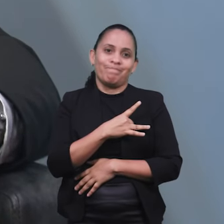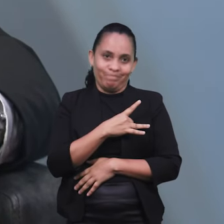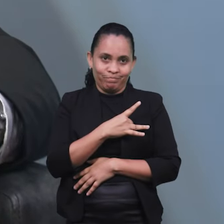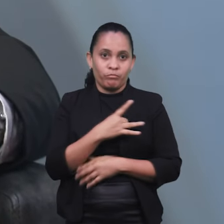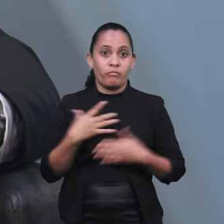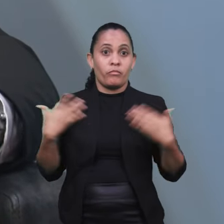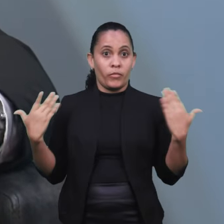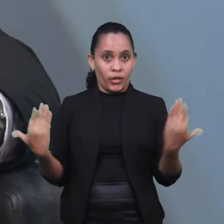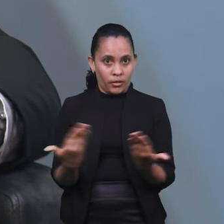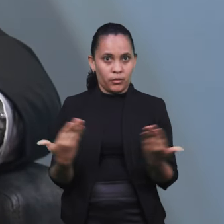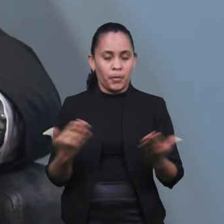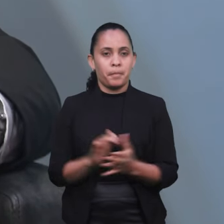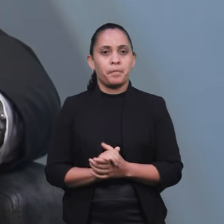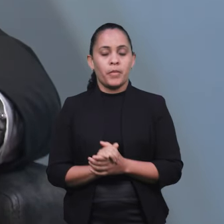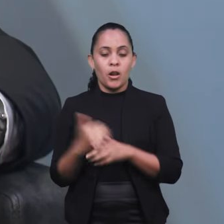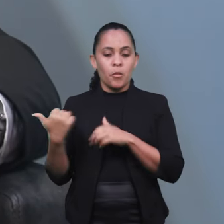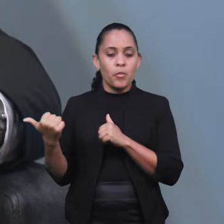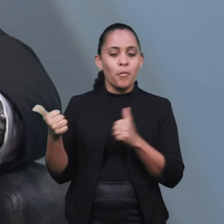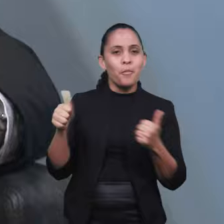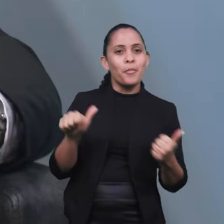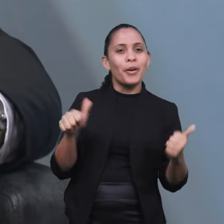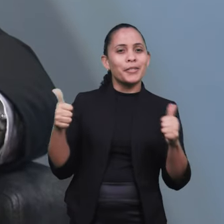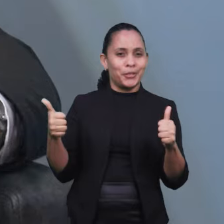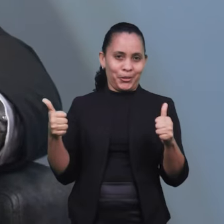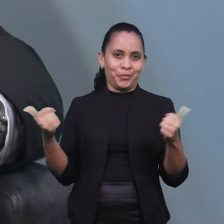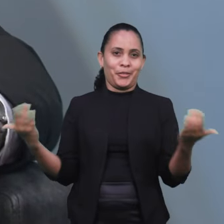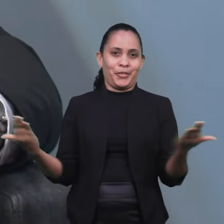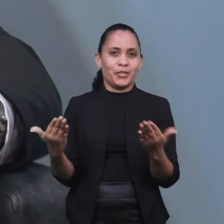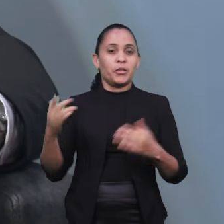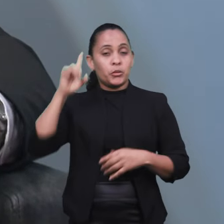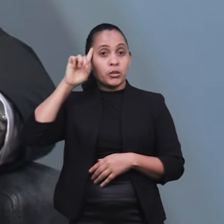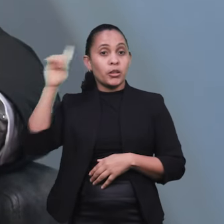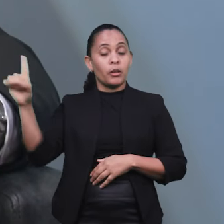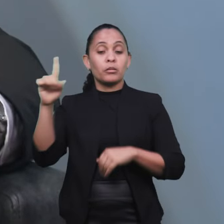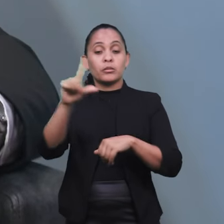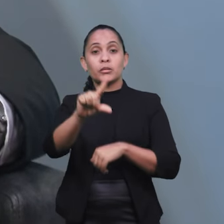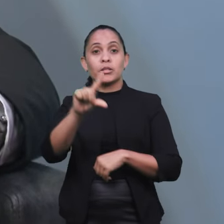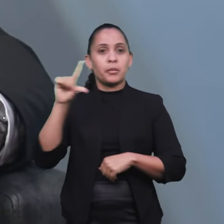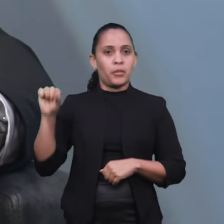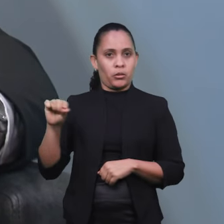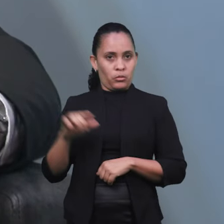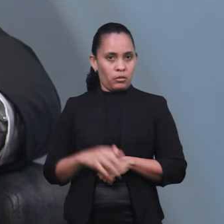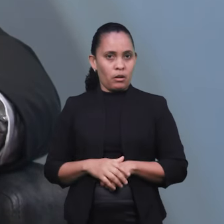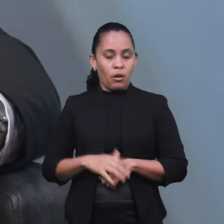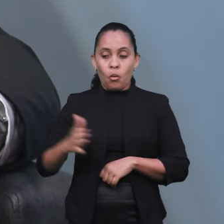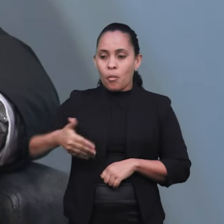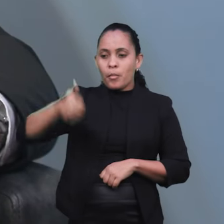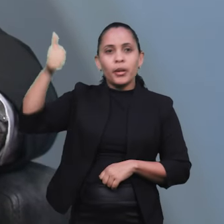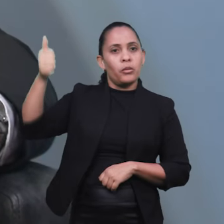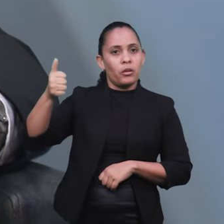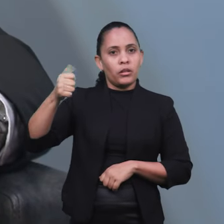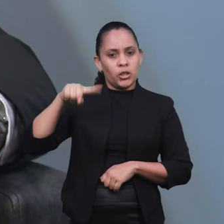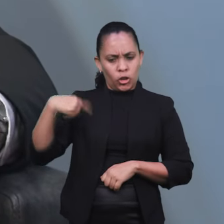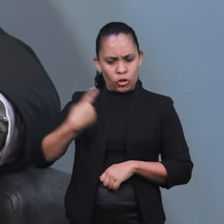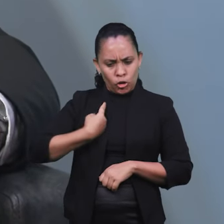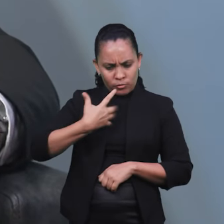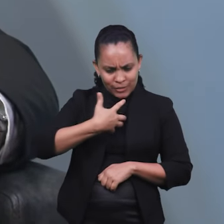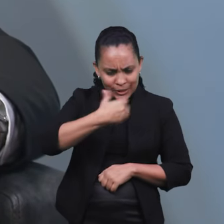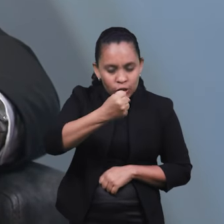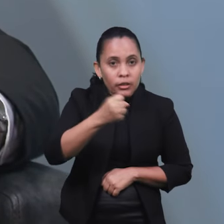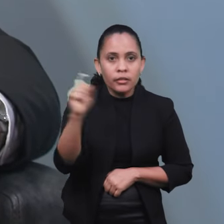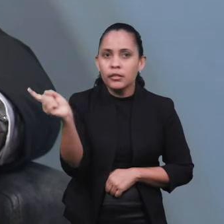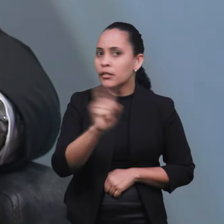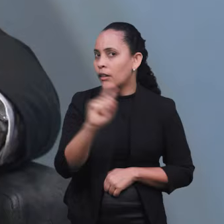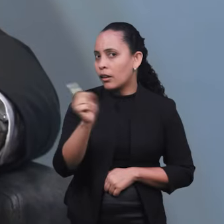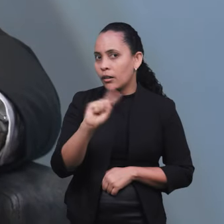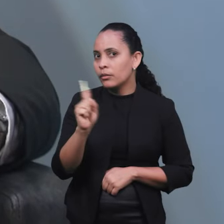Porque para nós, o Senhor separou a boa parte, da qual não nos será tirada. E essa